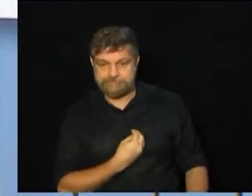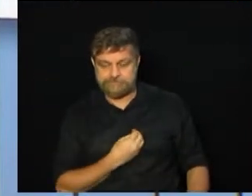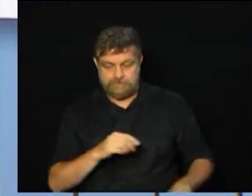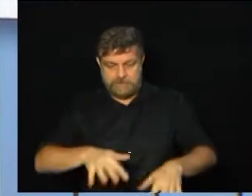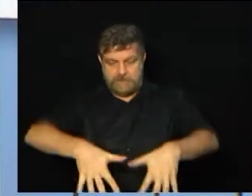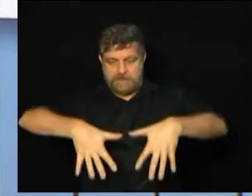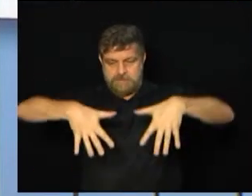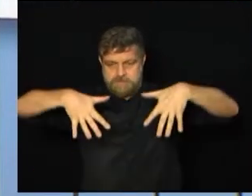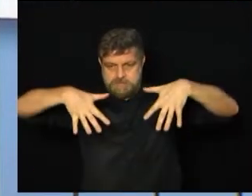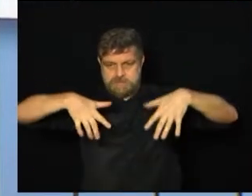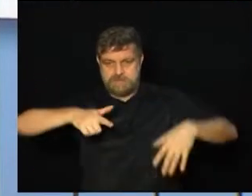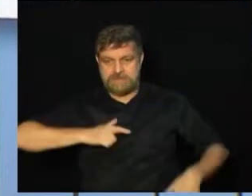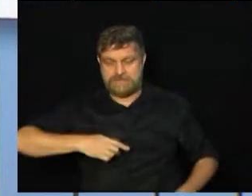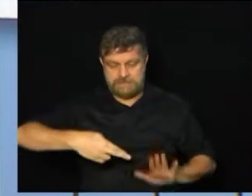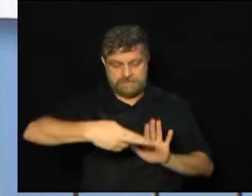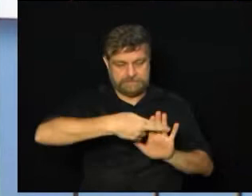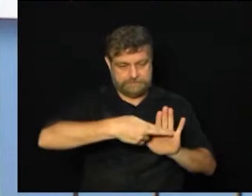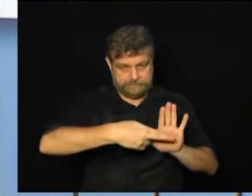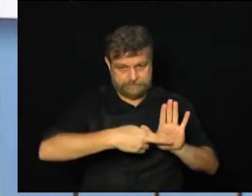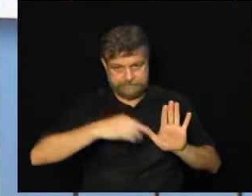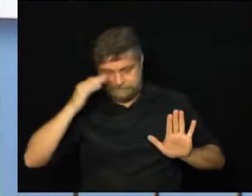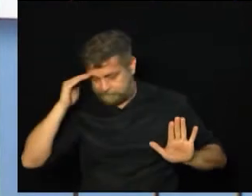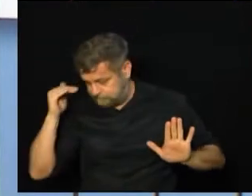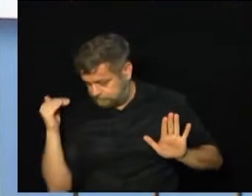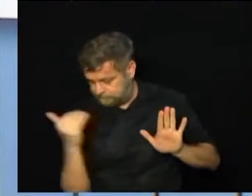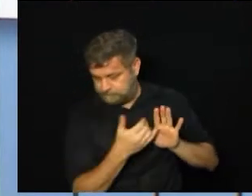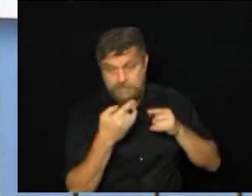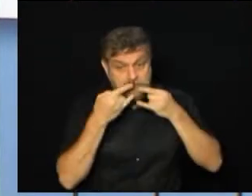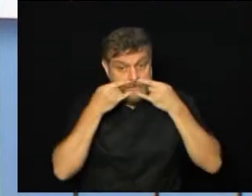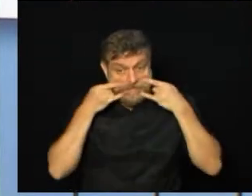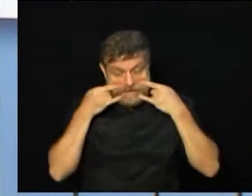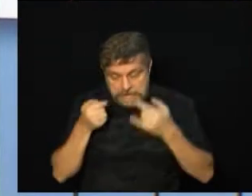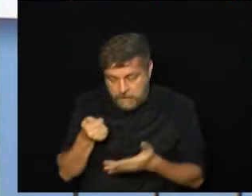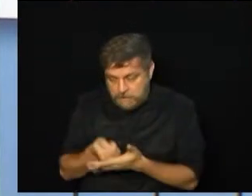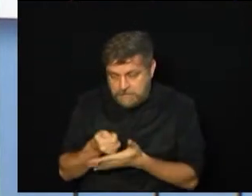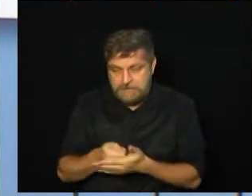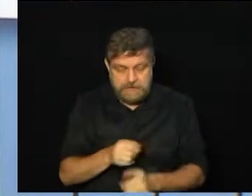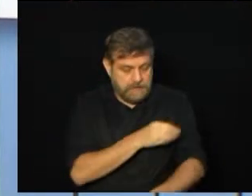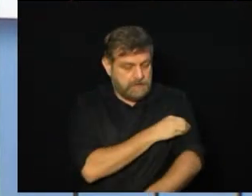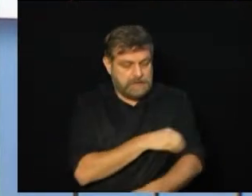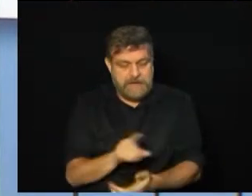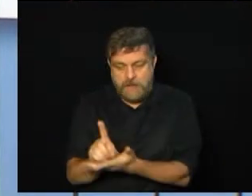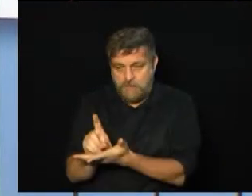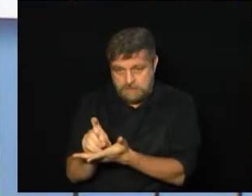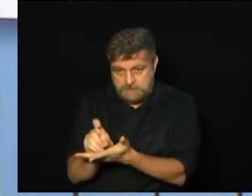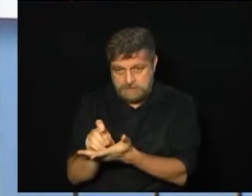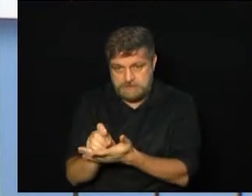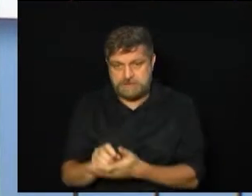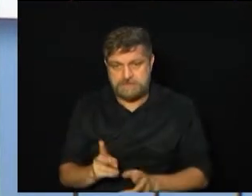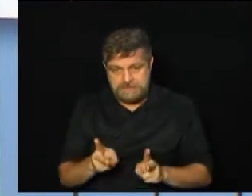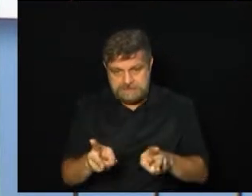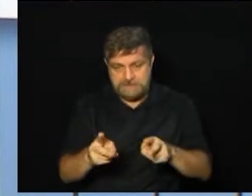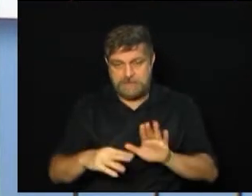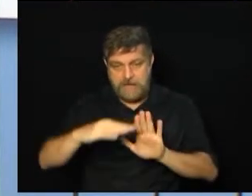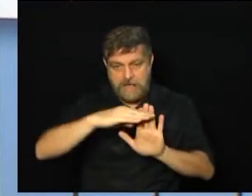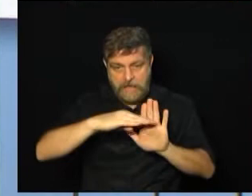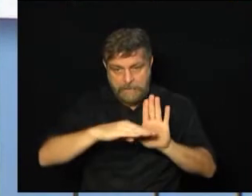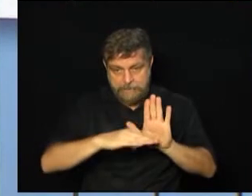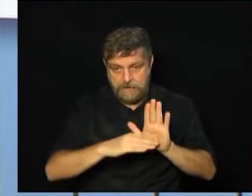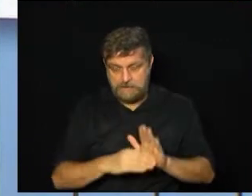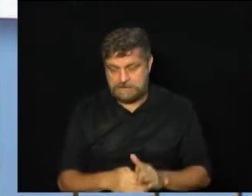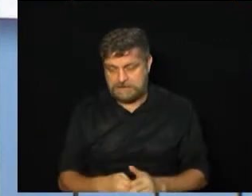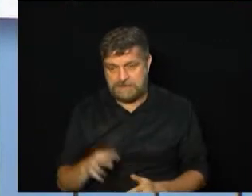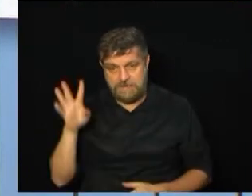galerias, respeitando aí os protocolos, uso de máscara e também o uso de álcool em gel. E a pauta prevista para